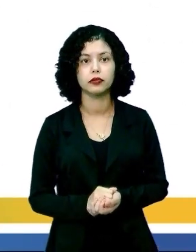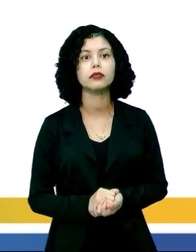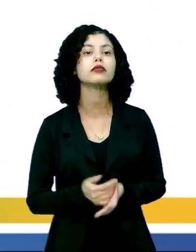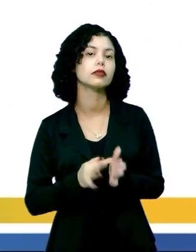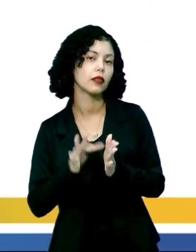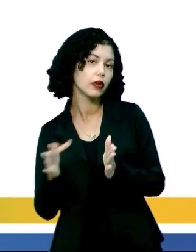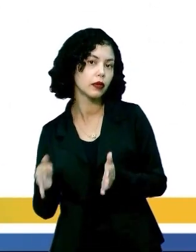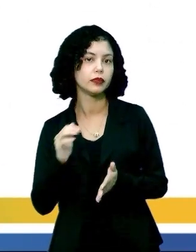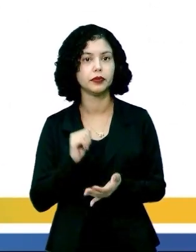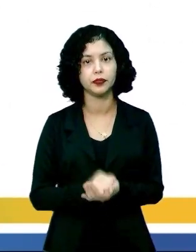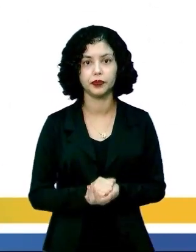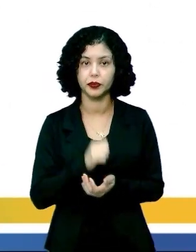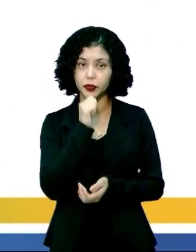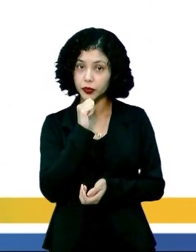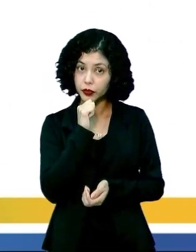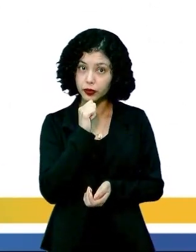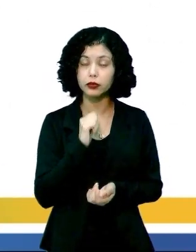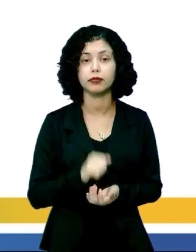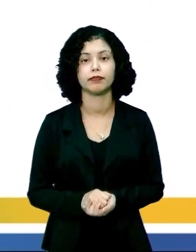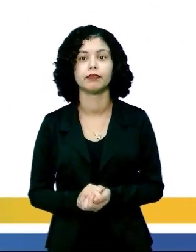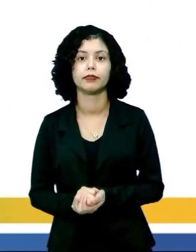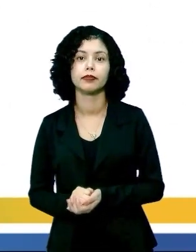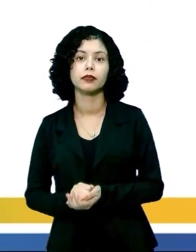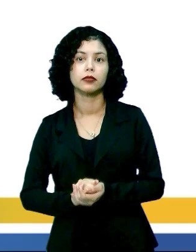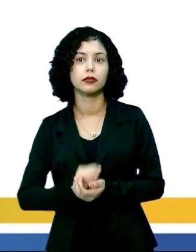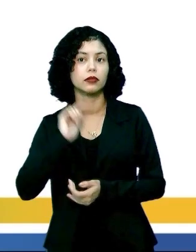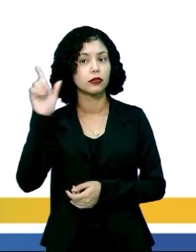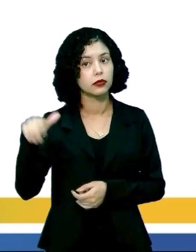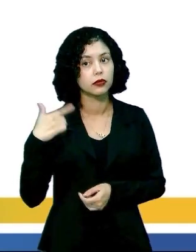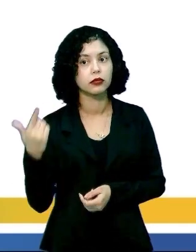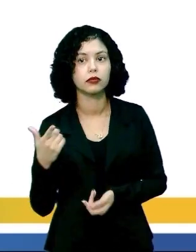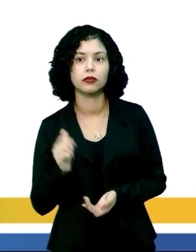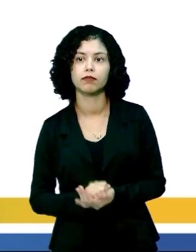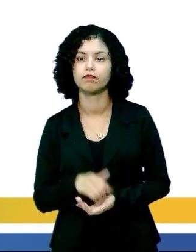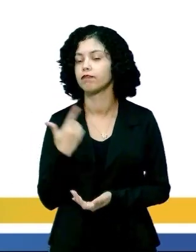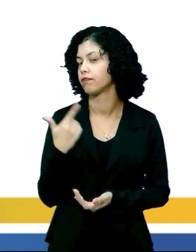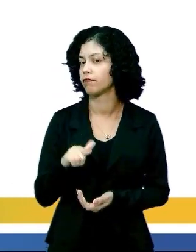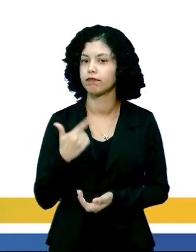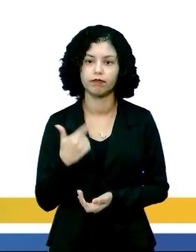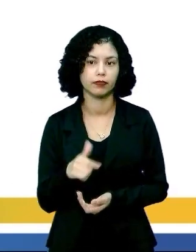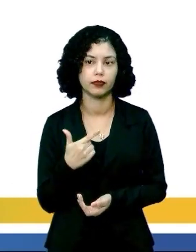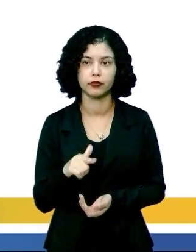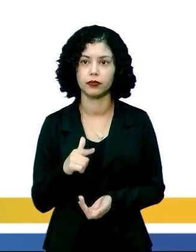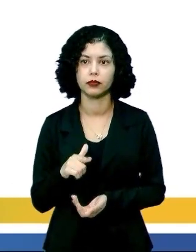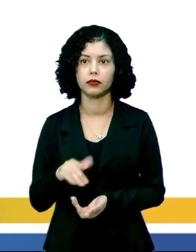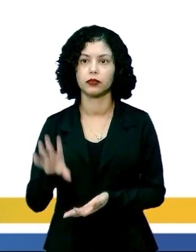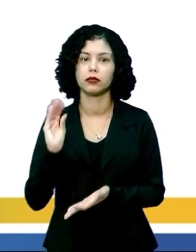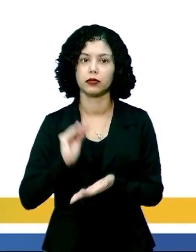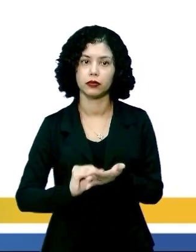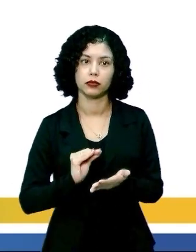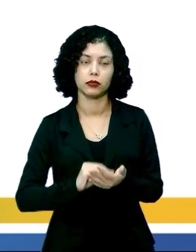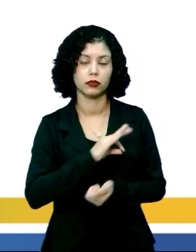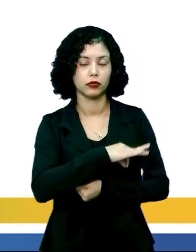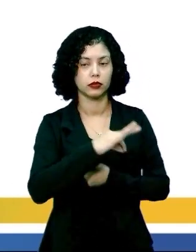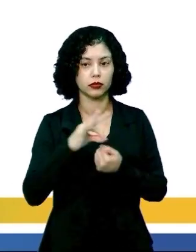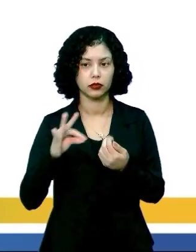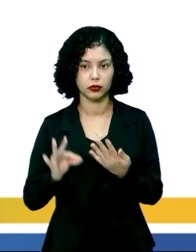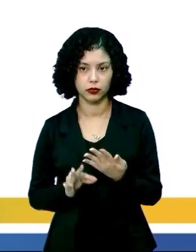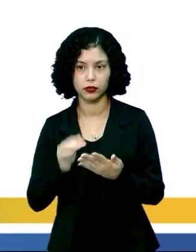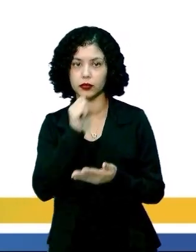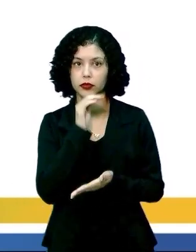A função sobrejetora, por sua vez, as funções sobregetoras são aquelas em que não